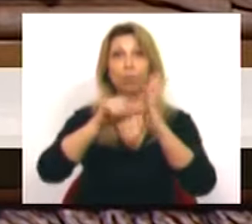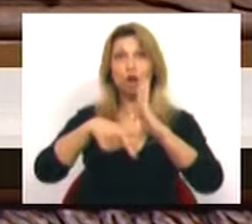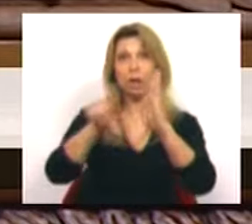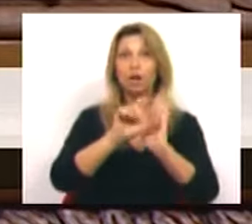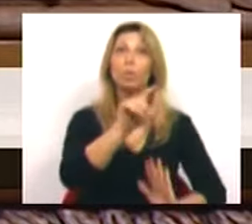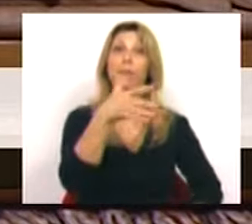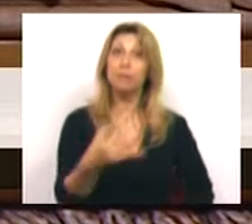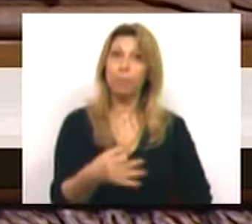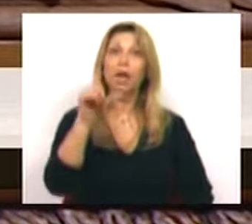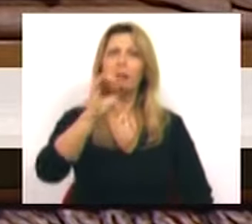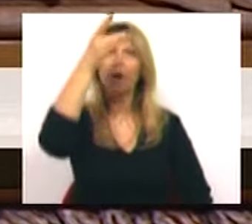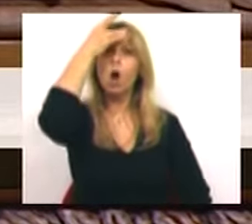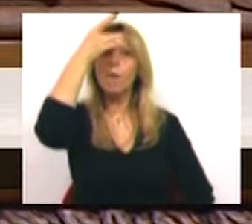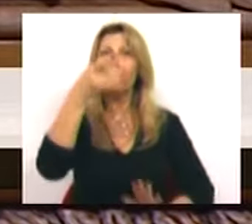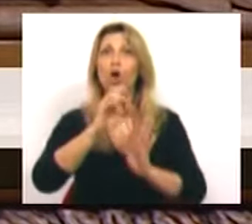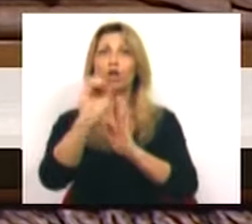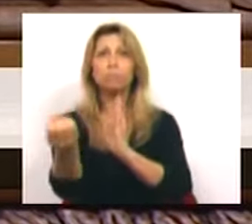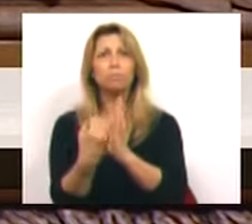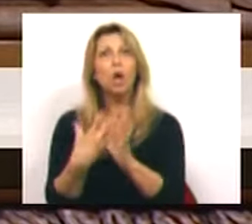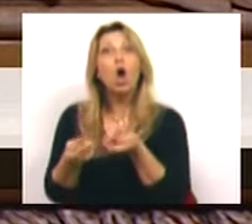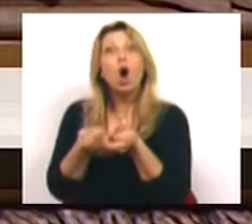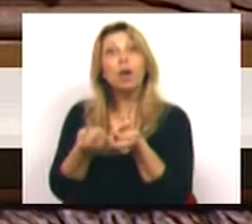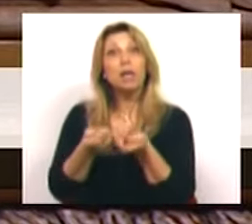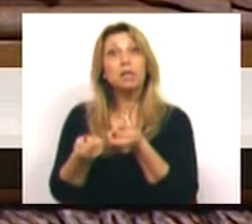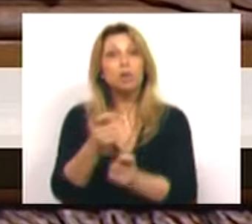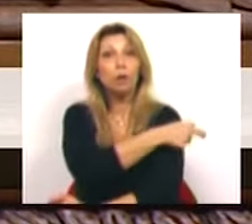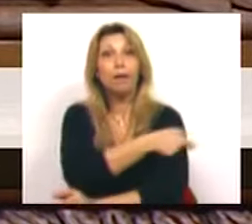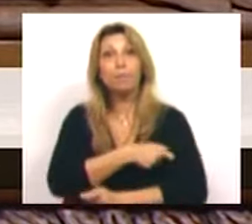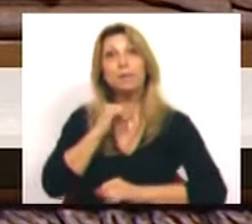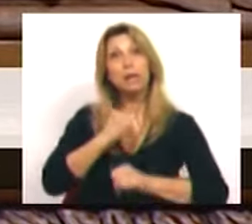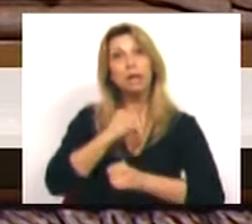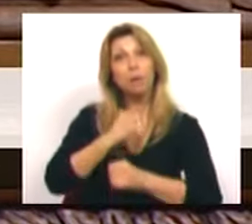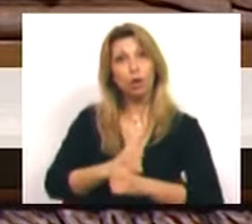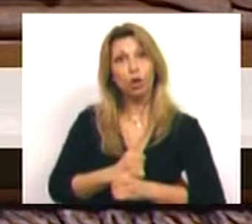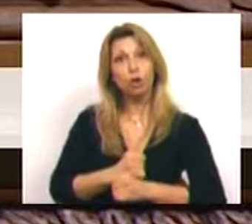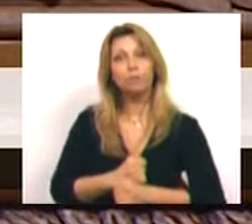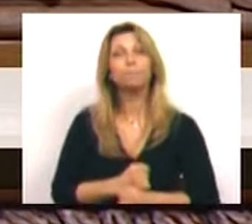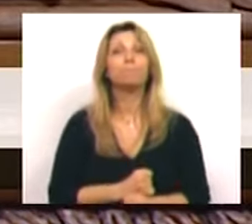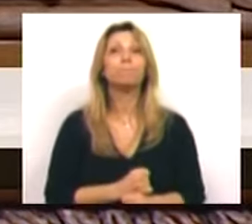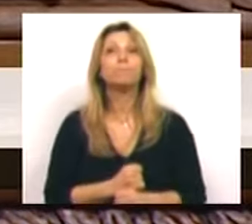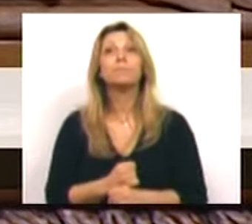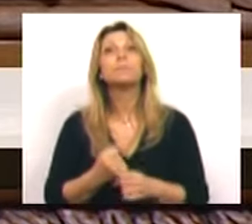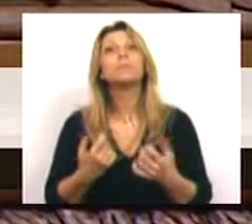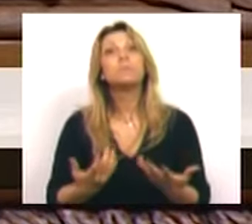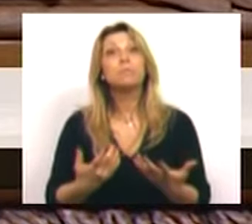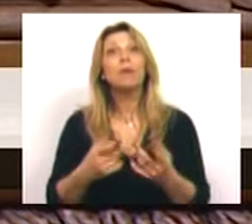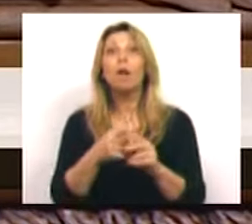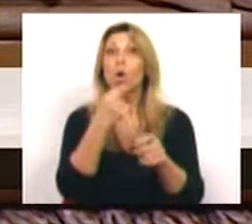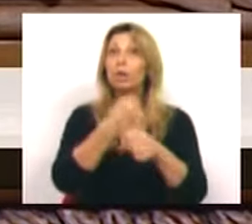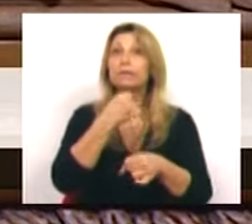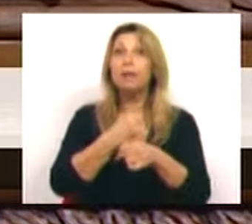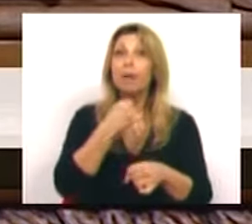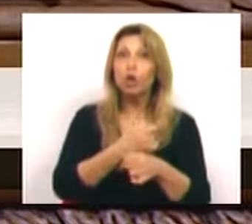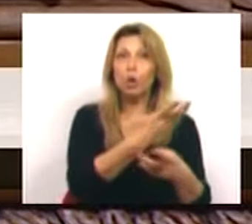dos pareceres enviados pelas organizações representativas dos trabalhadores. Aos trabalhadores, aos